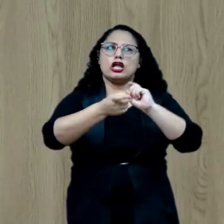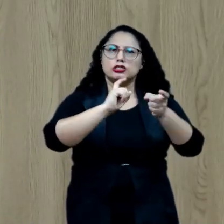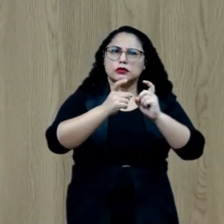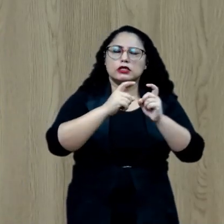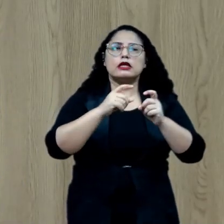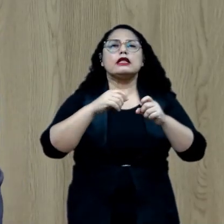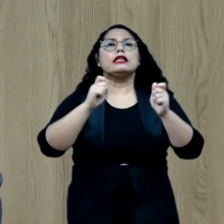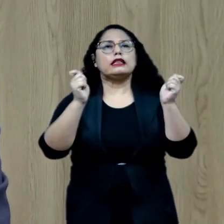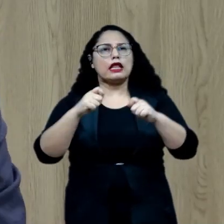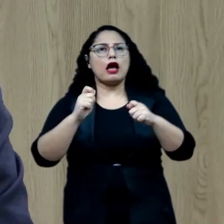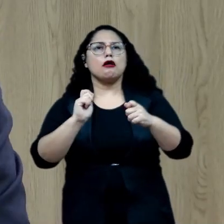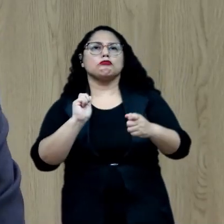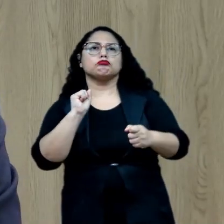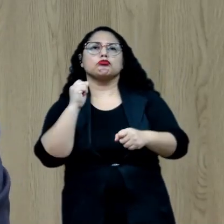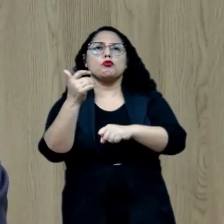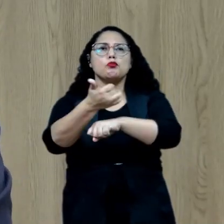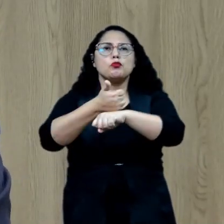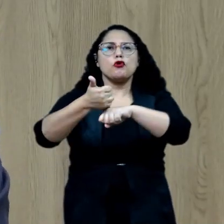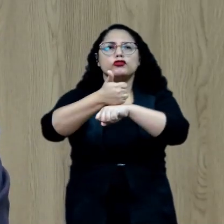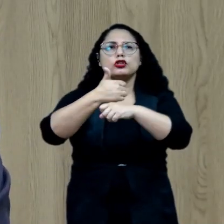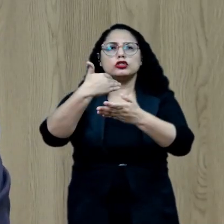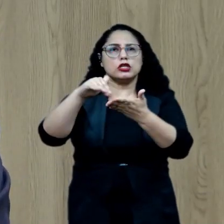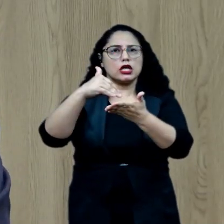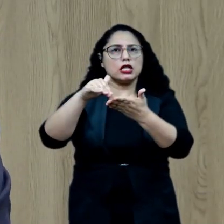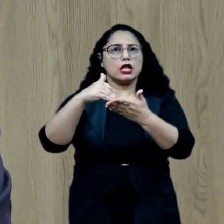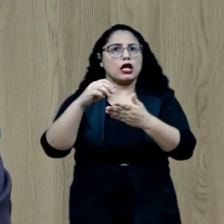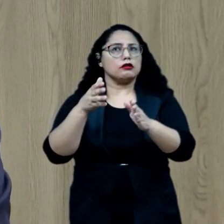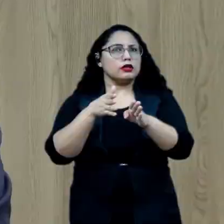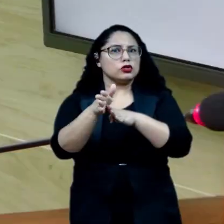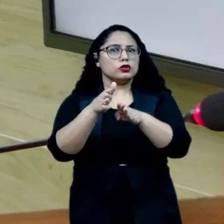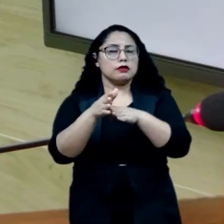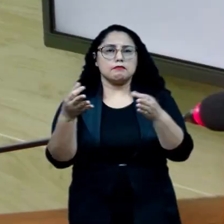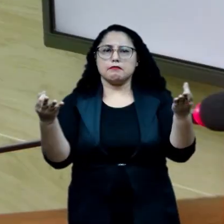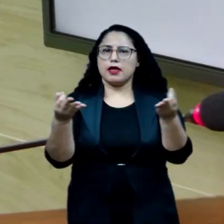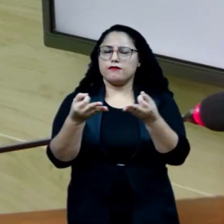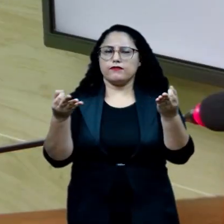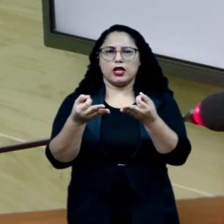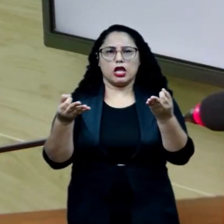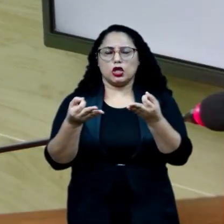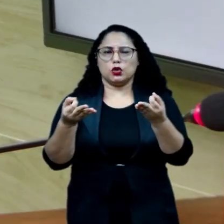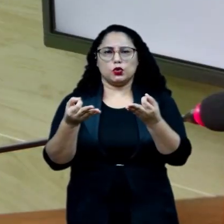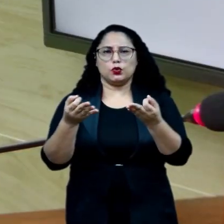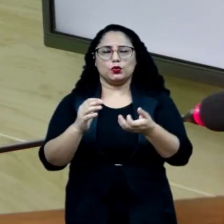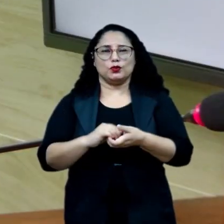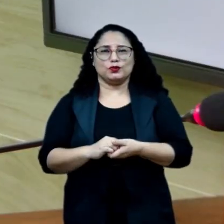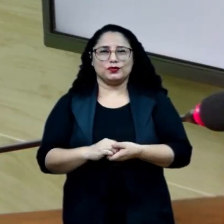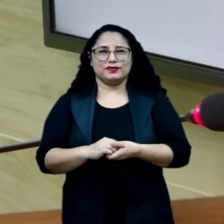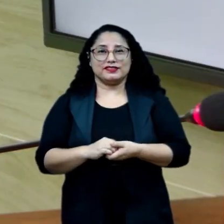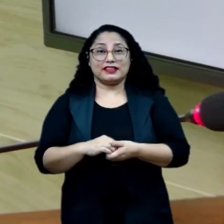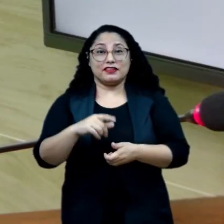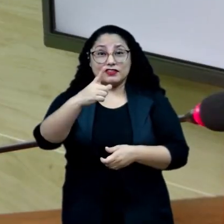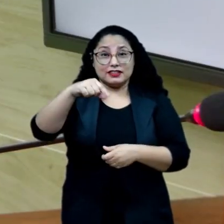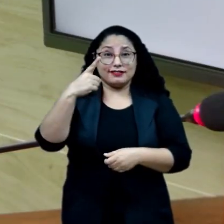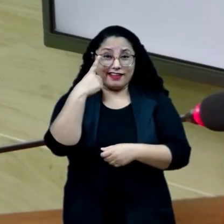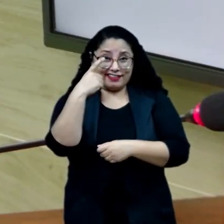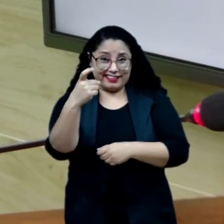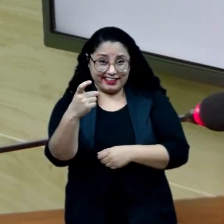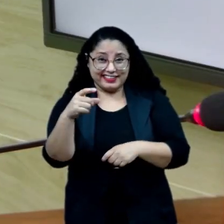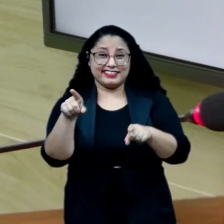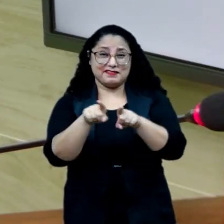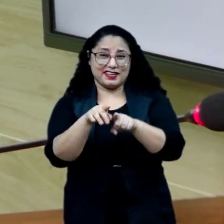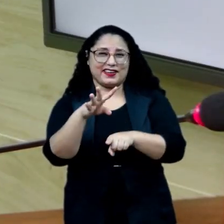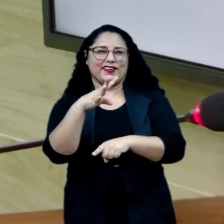administrativa, cabe um profissional de secretariado executivo. Nossa, perfeito. Perfeito, né? E quem tiver mais interesse